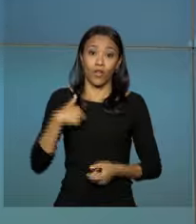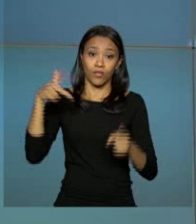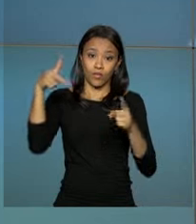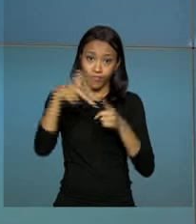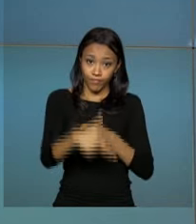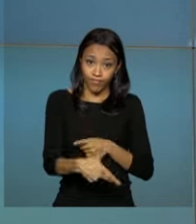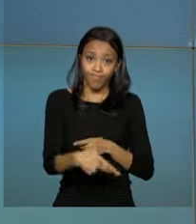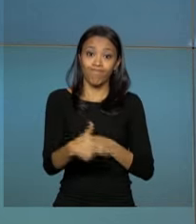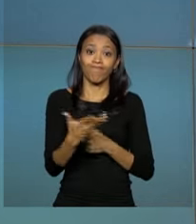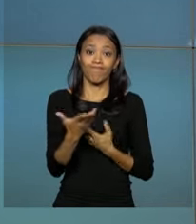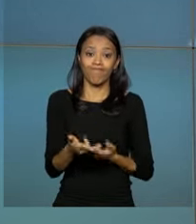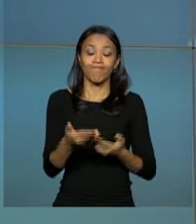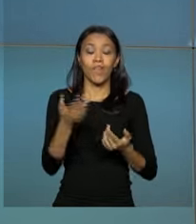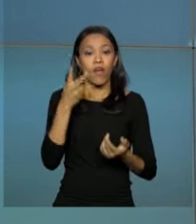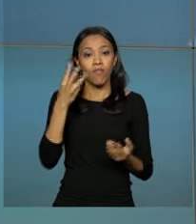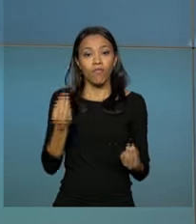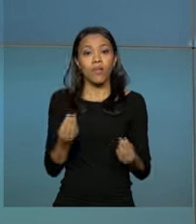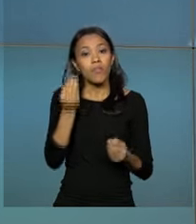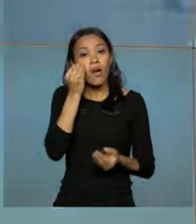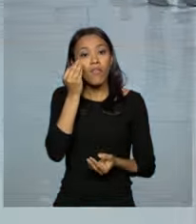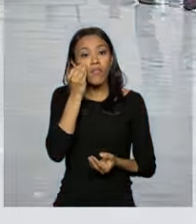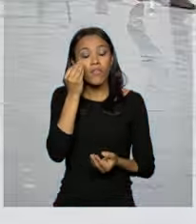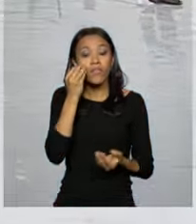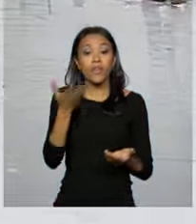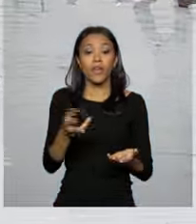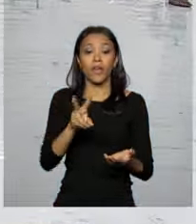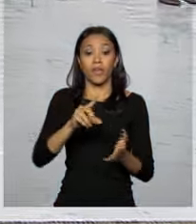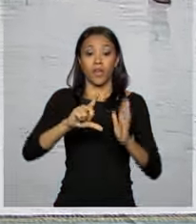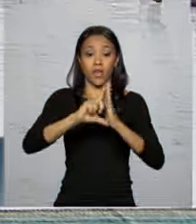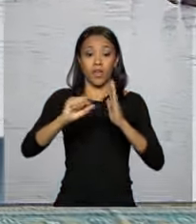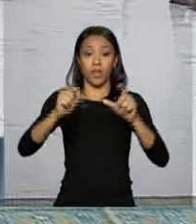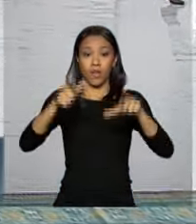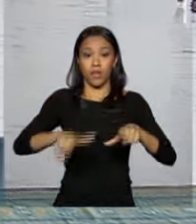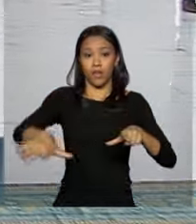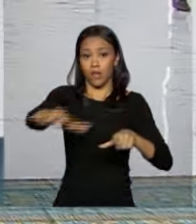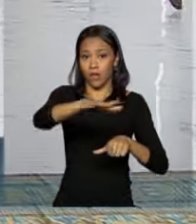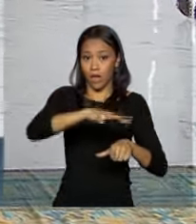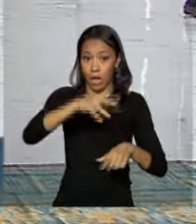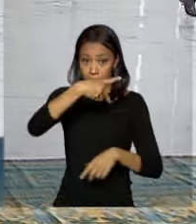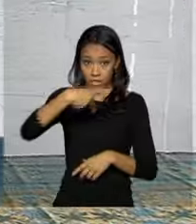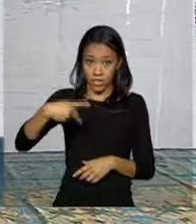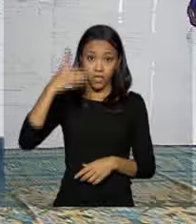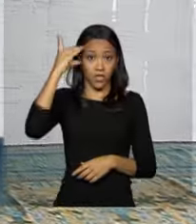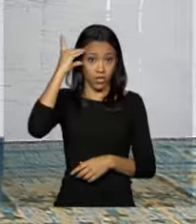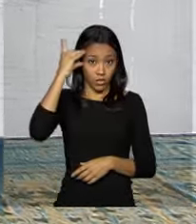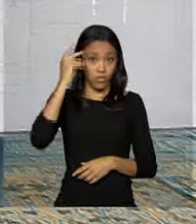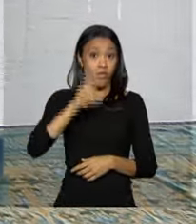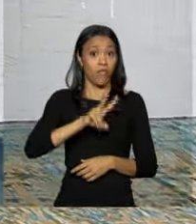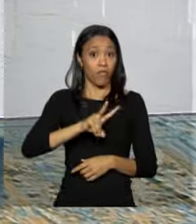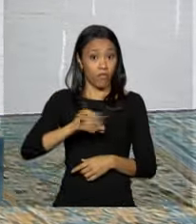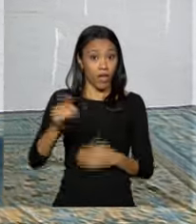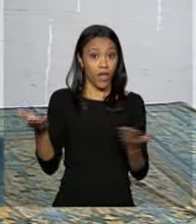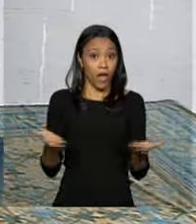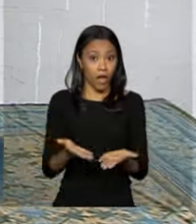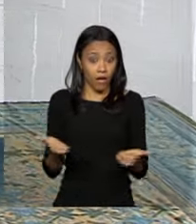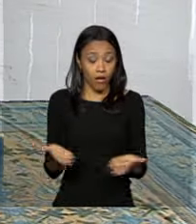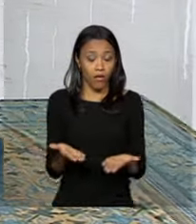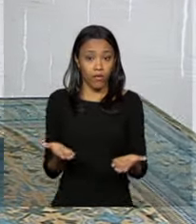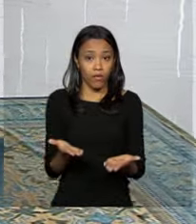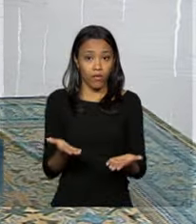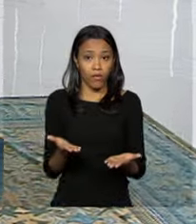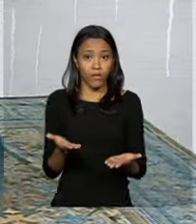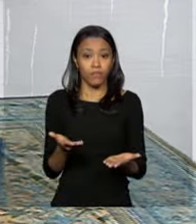Interrompemos esta reportagem e vamos acompanhar imagens ao vivo do Palácio do Planalto. A presidenta Dilma Rousseff vai agora acompanhar